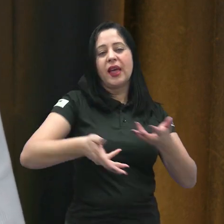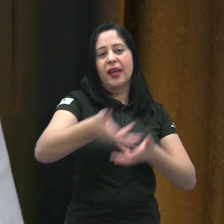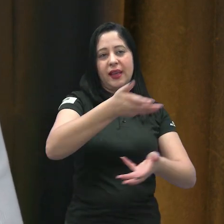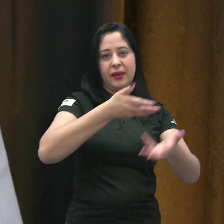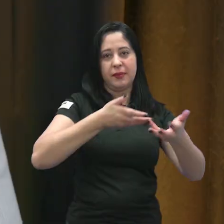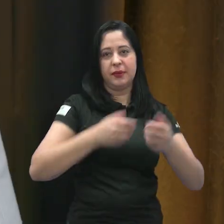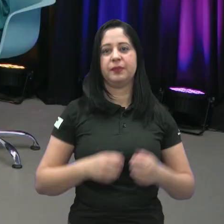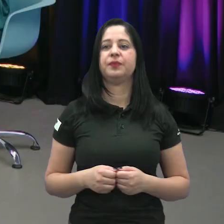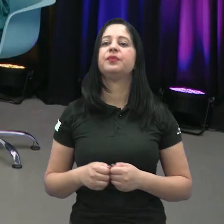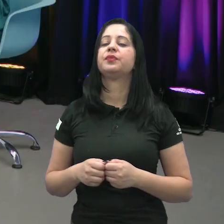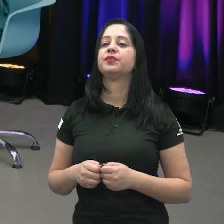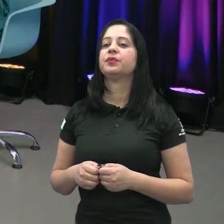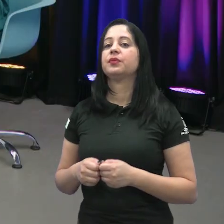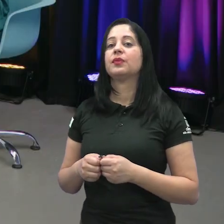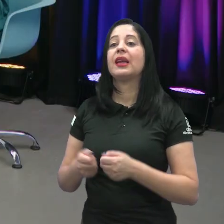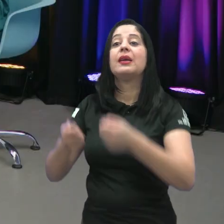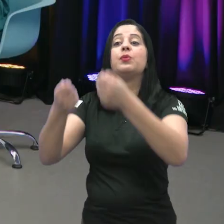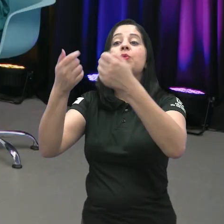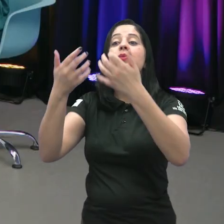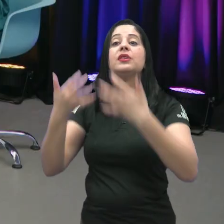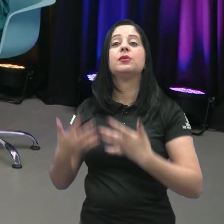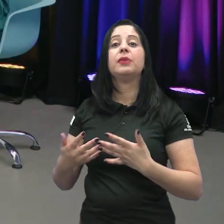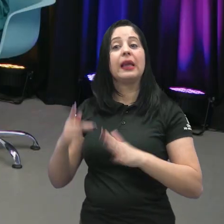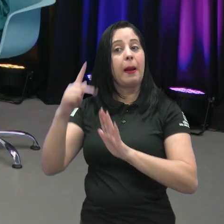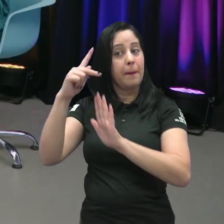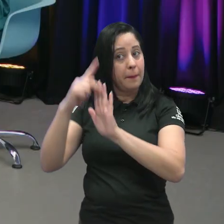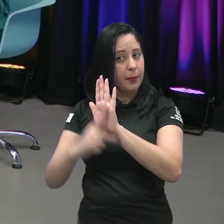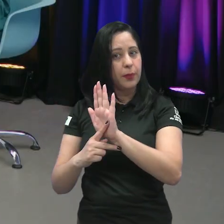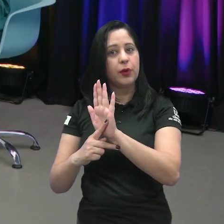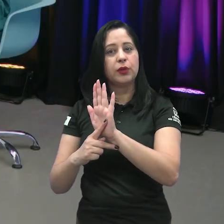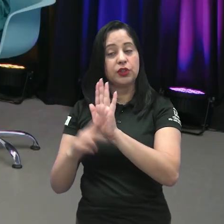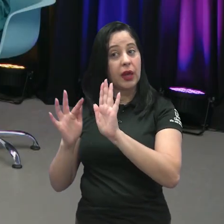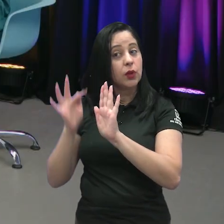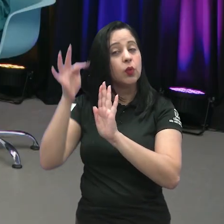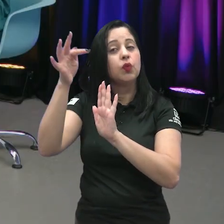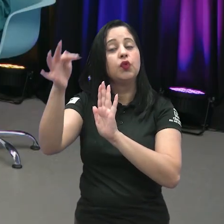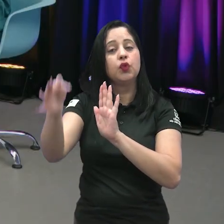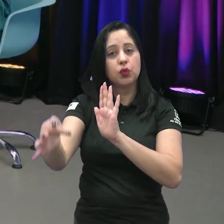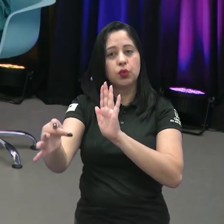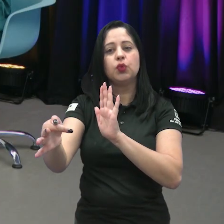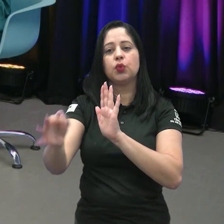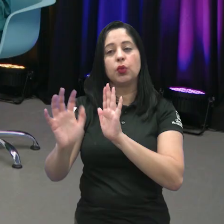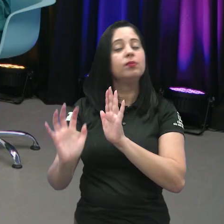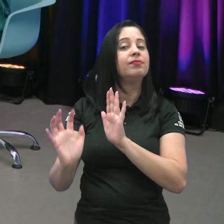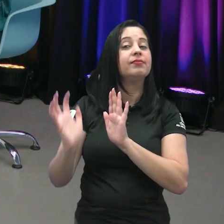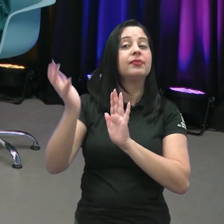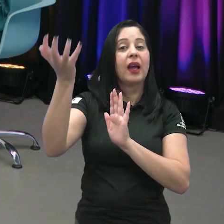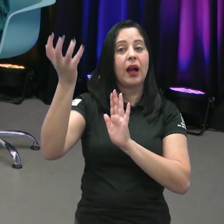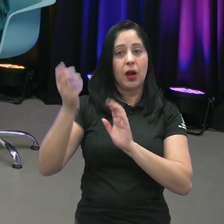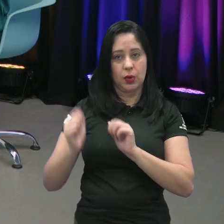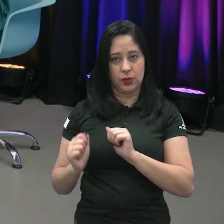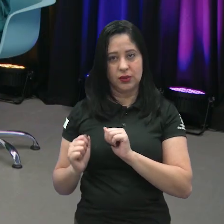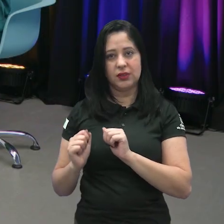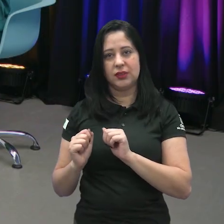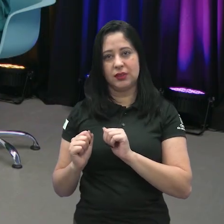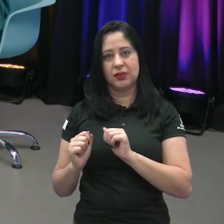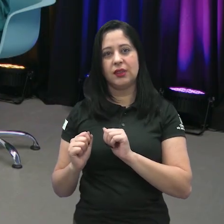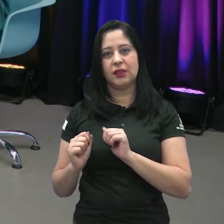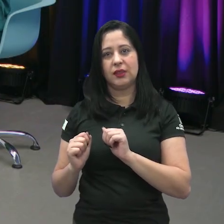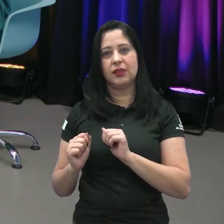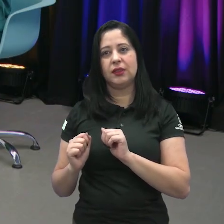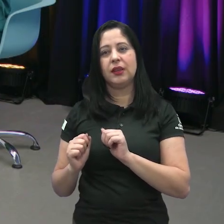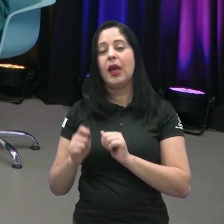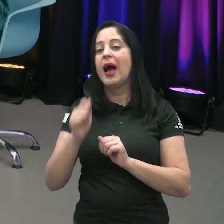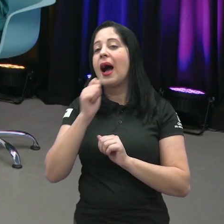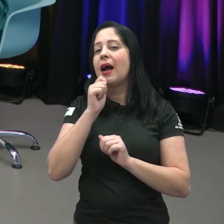harmonia. Vereador, fala um pouquinho para a gente sobre projetos que estão na sua pauta, planos futuros que talvez já estejam em atividade